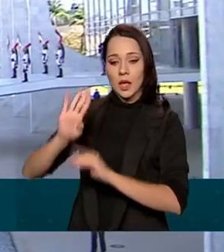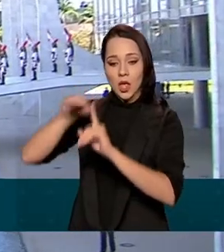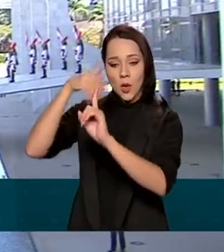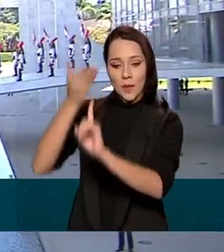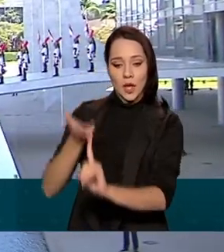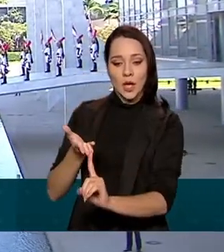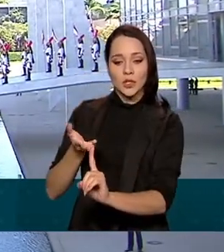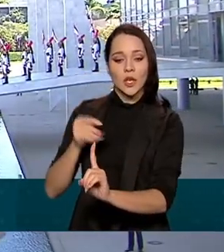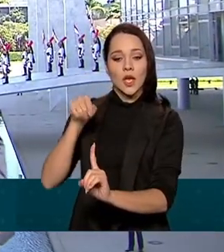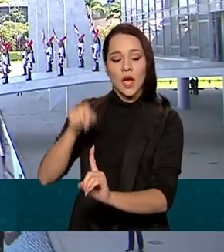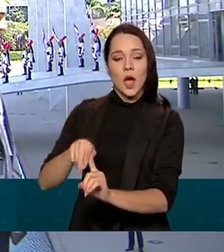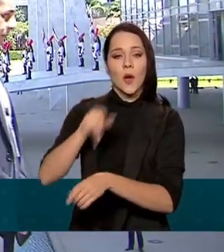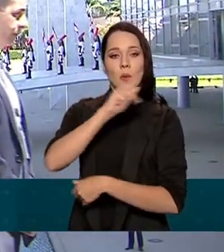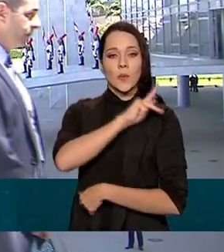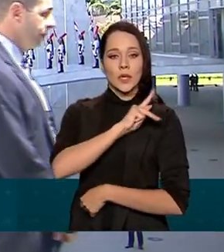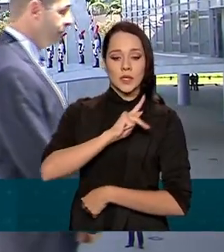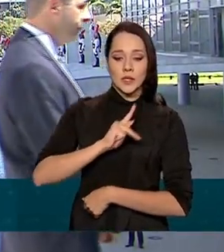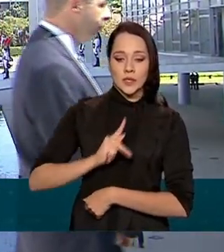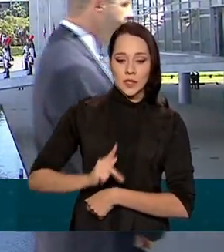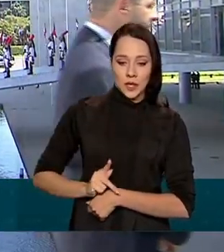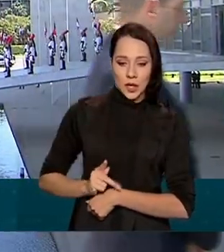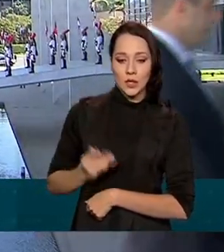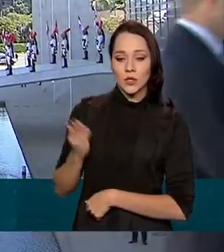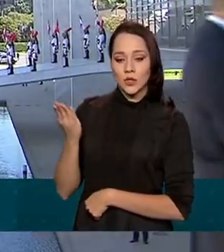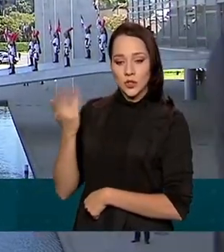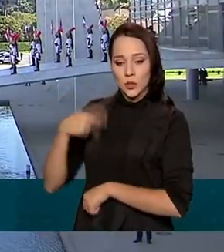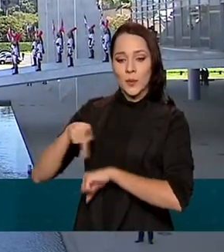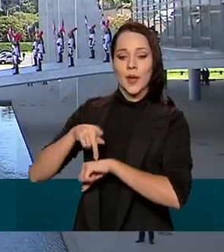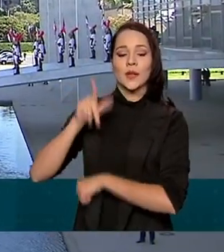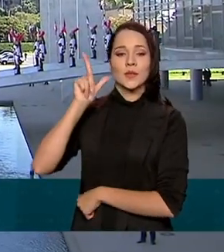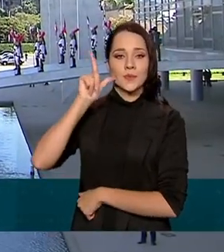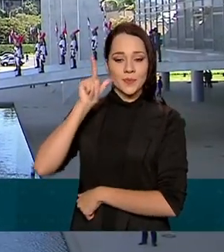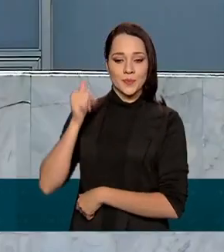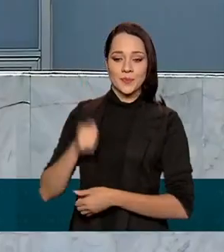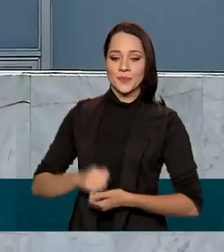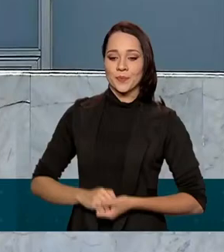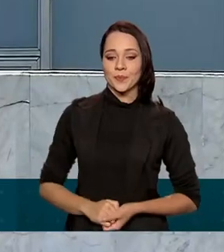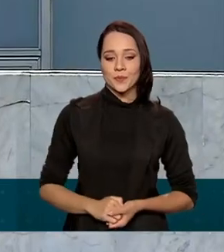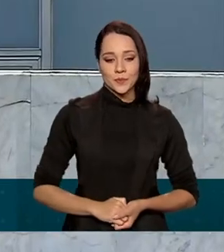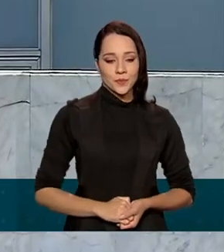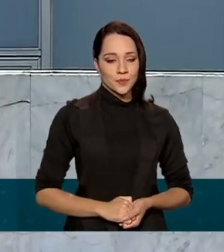homenagem ao presidente Umaro Sissoko Embaló.